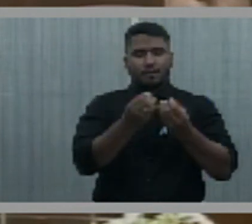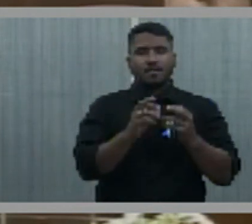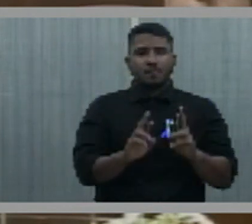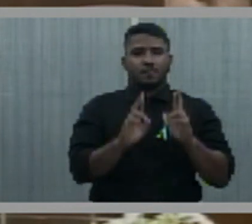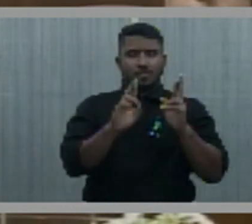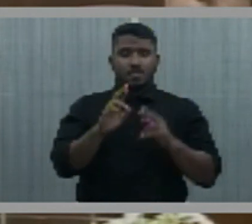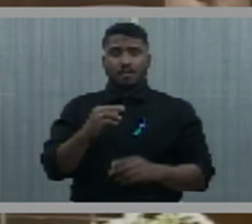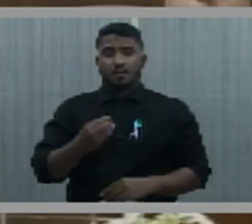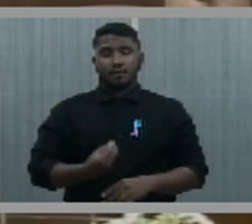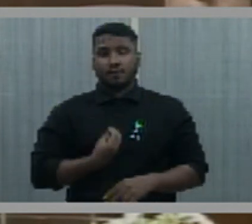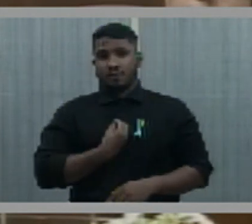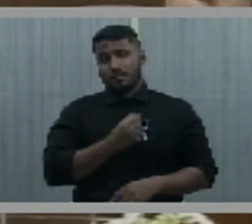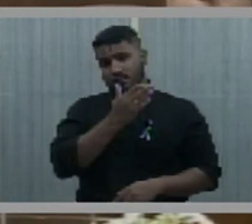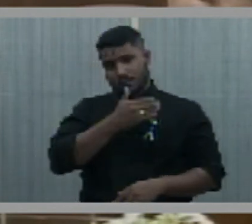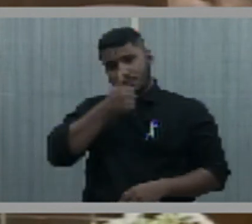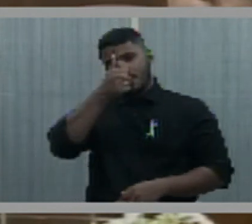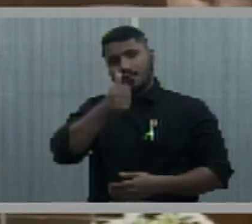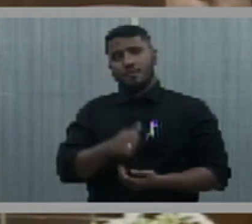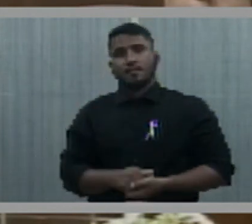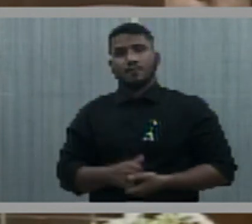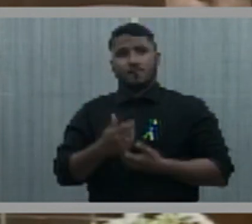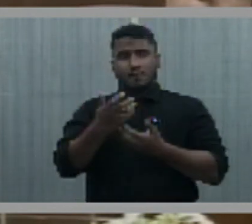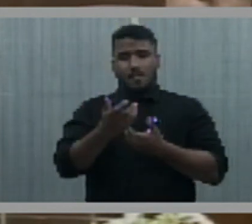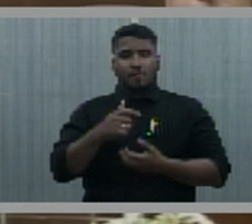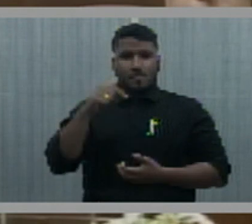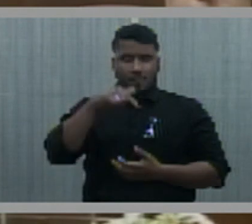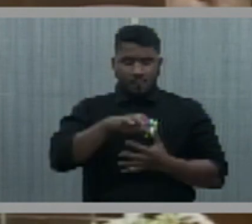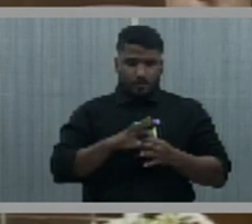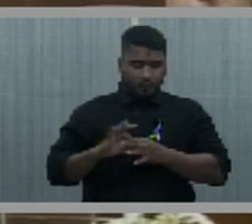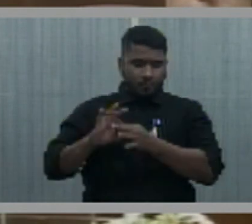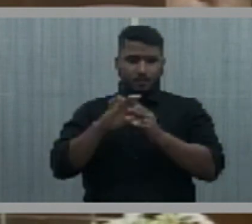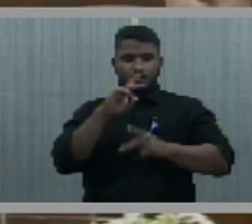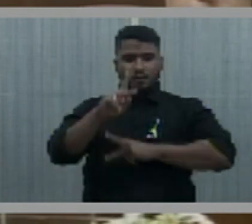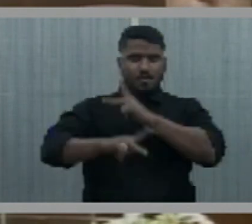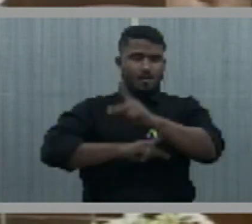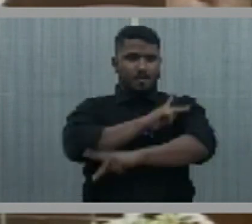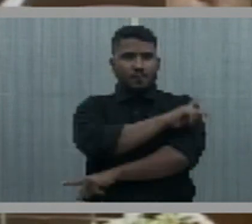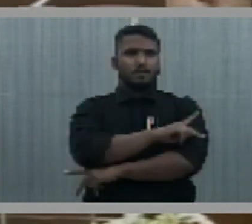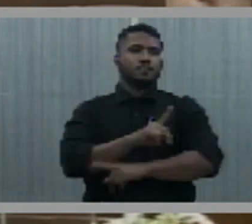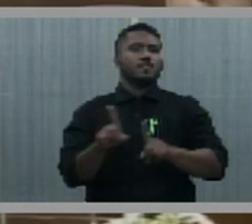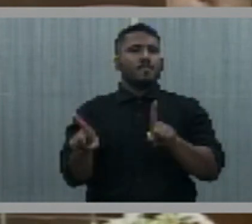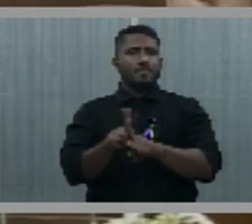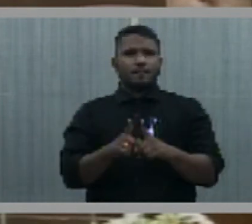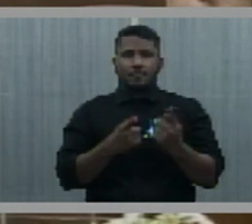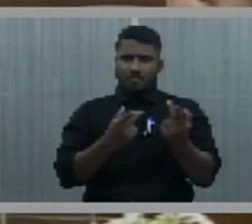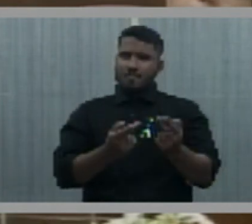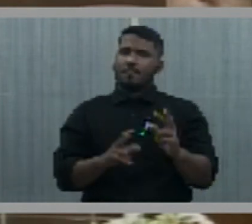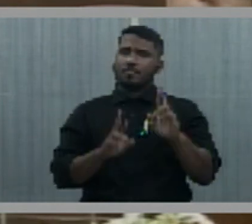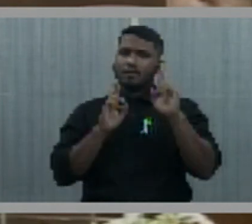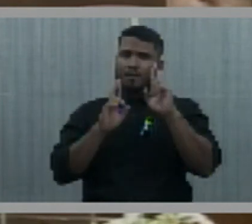dias melhores. Quero unir-me ao povo do Piauí nesta esperança.